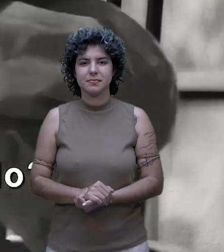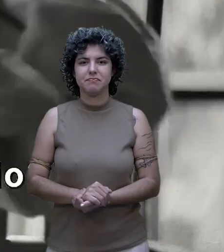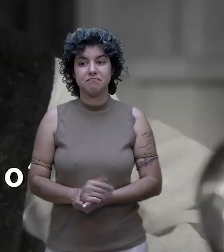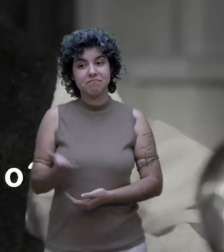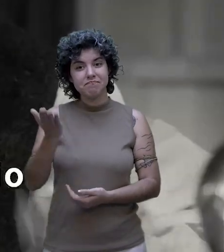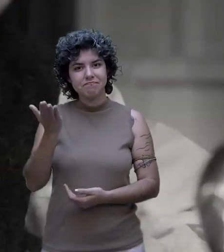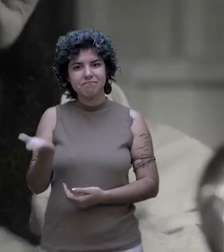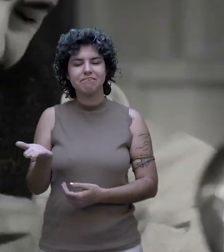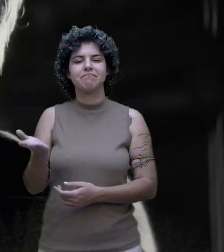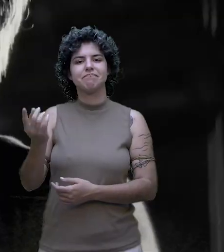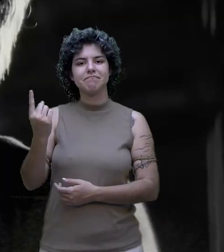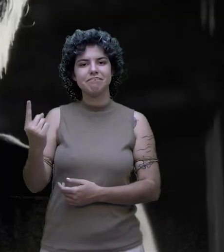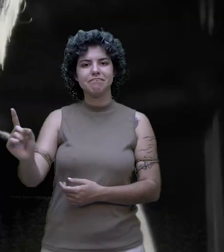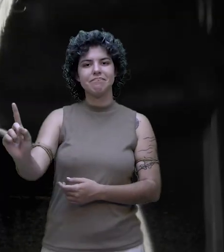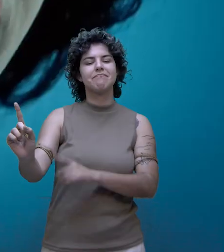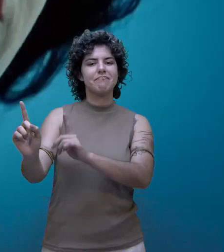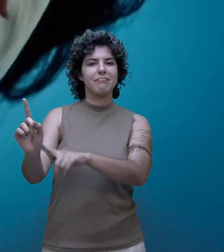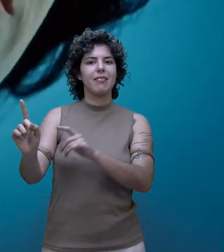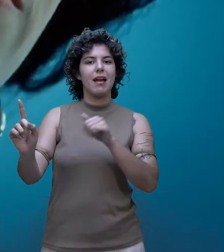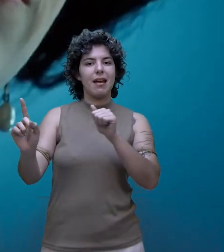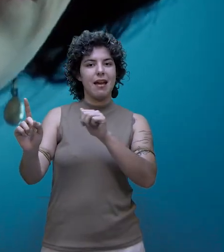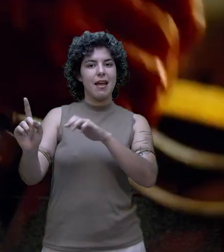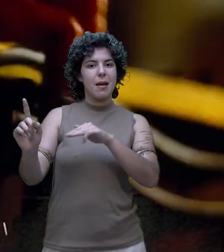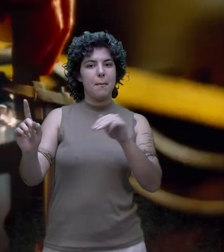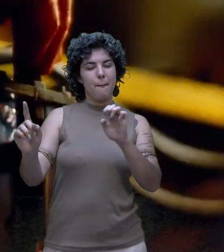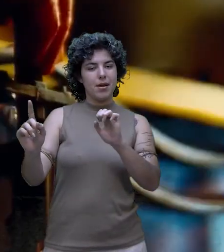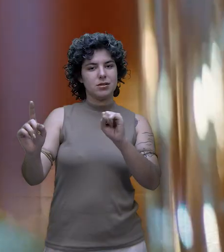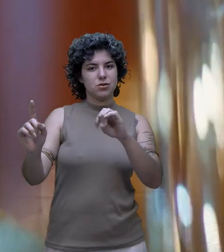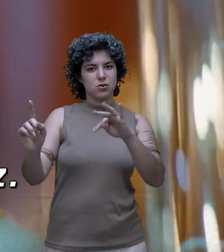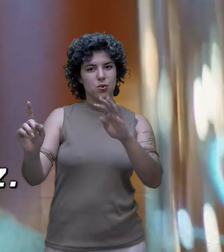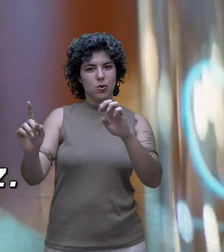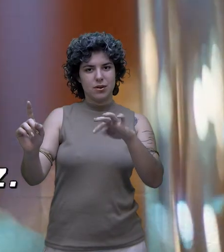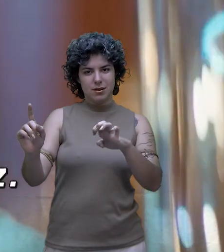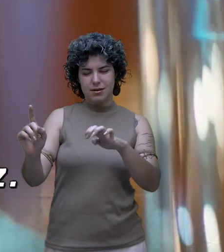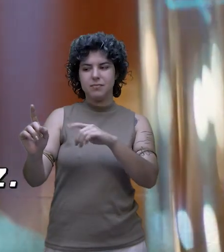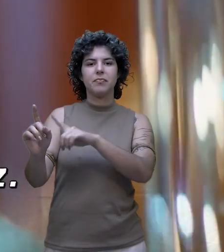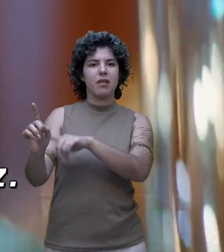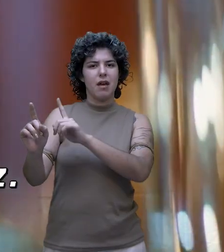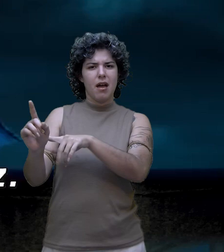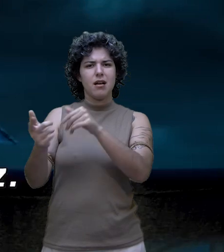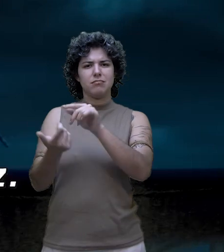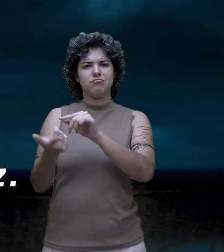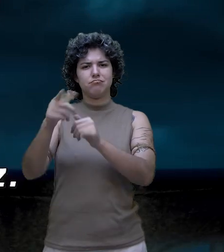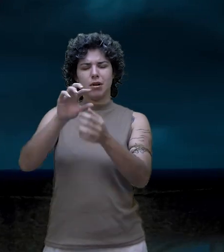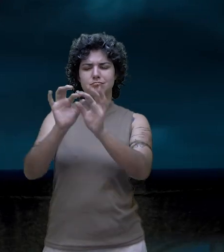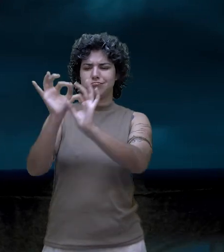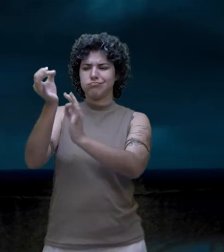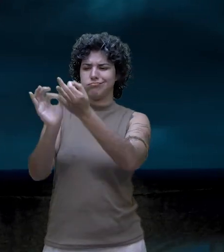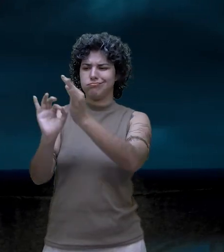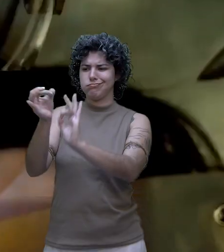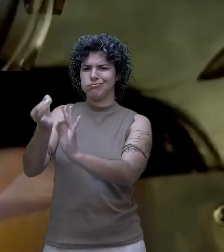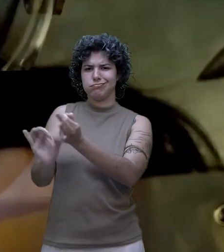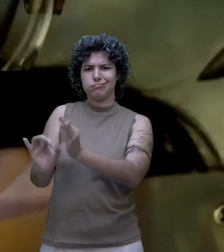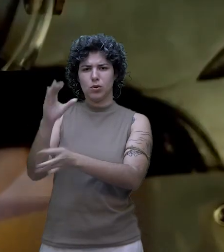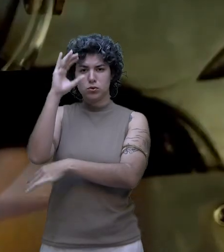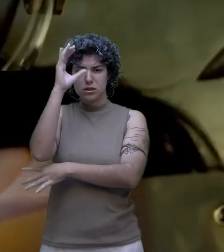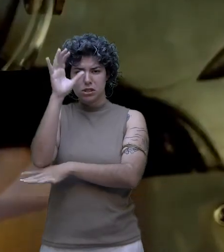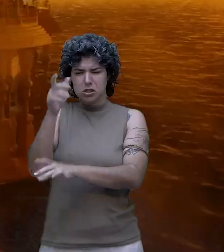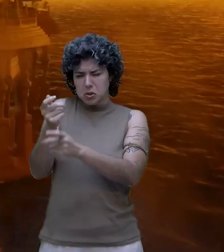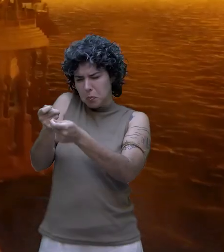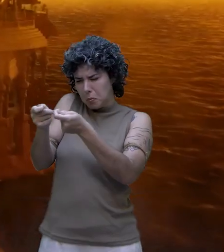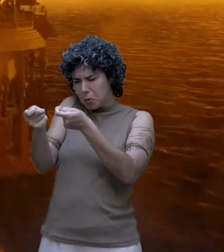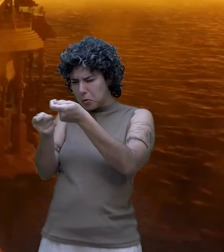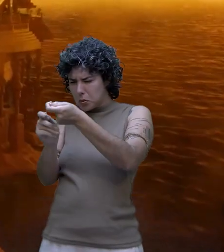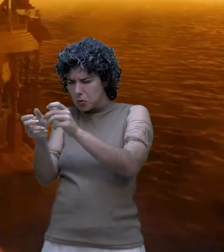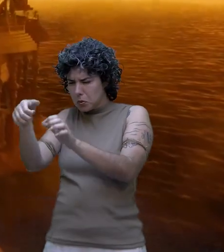Bella, interpretada por Emma Stone, é uma mulher recriada por um cientista, mas sua inocência rapidamente vira fúria libertária.